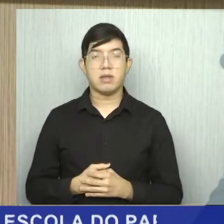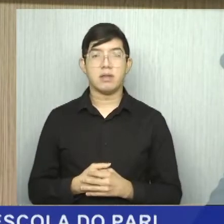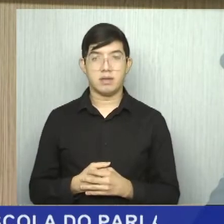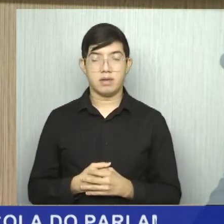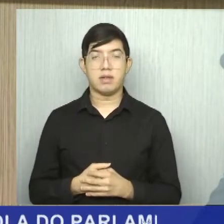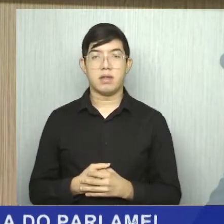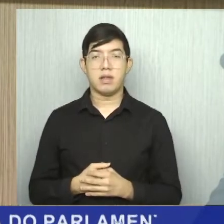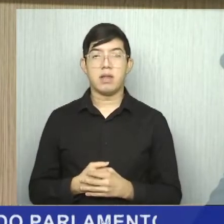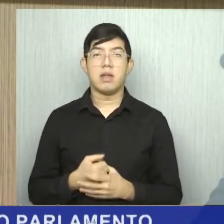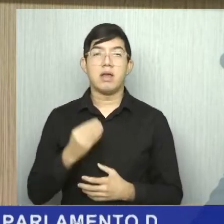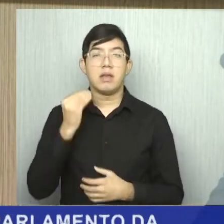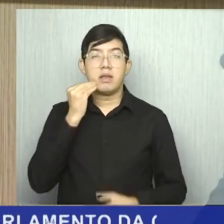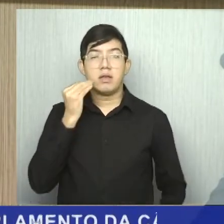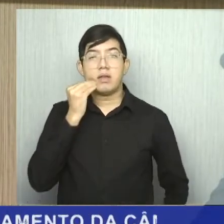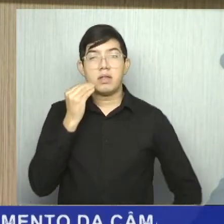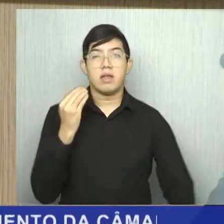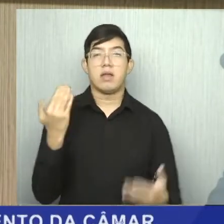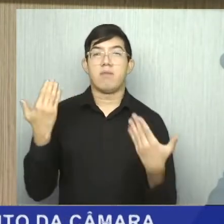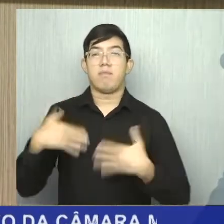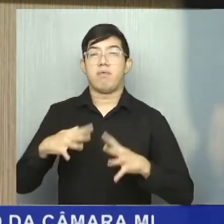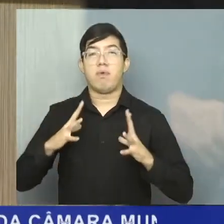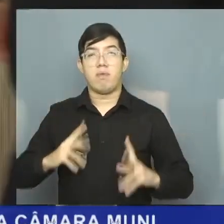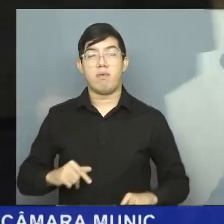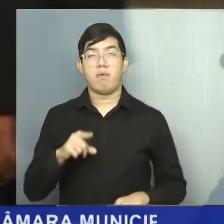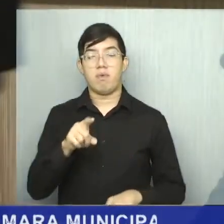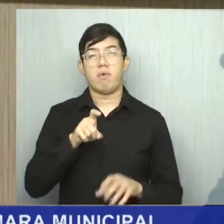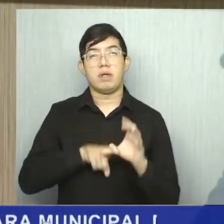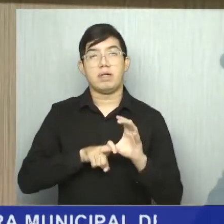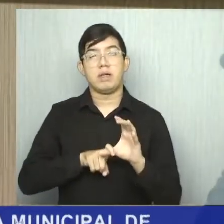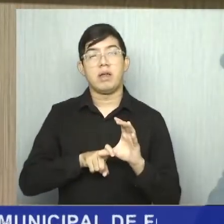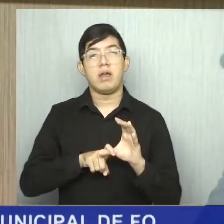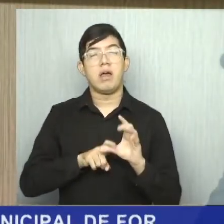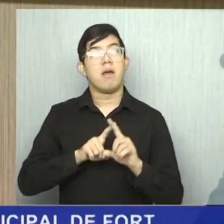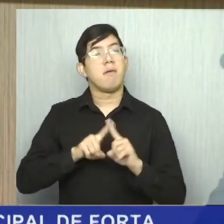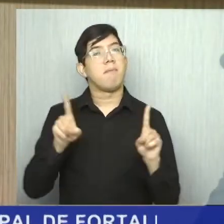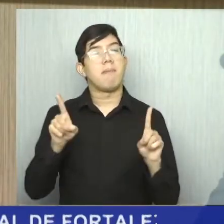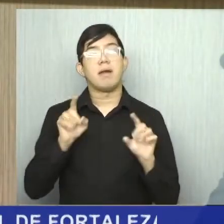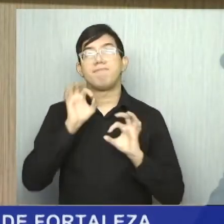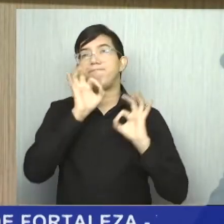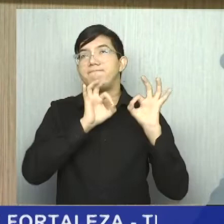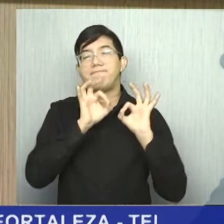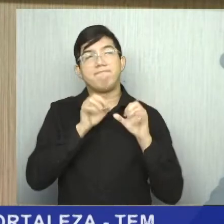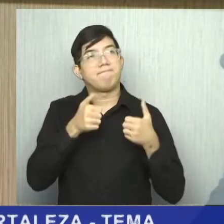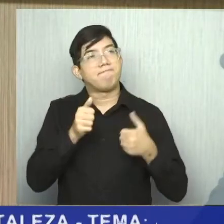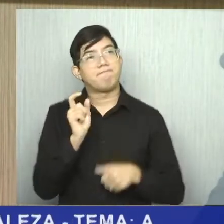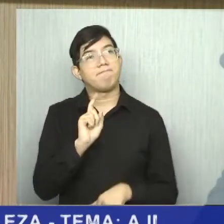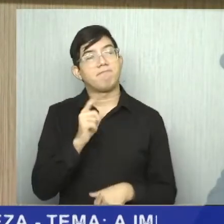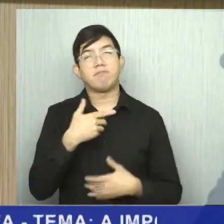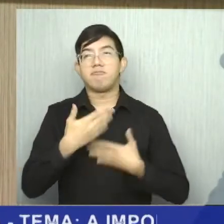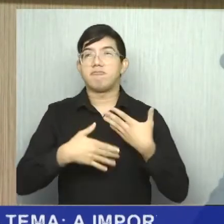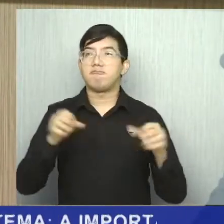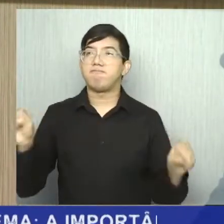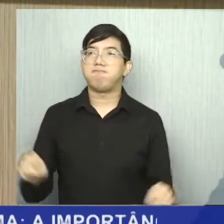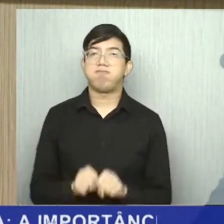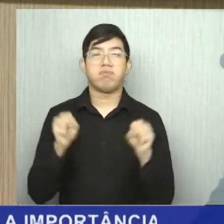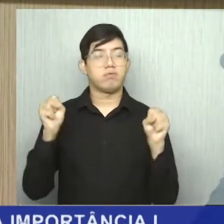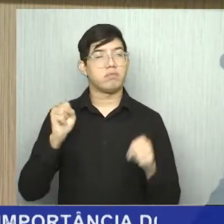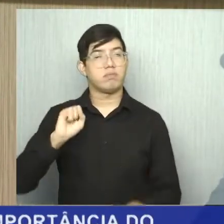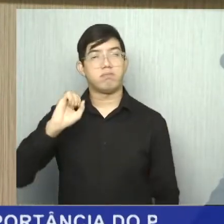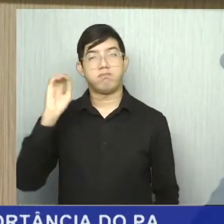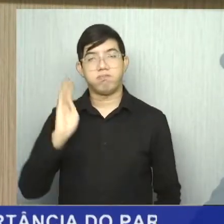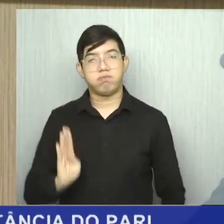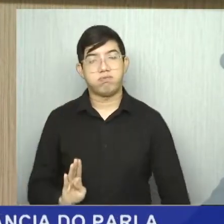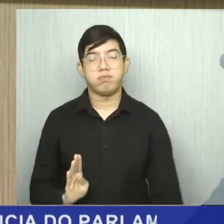dívida brasileira. O resultado, hoje, o país está quebrado. E o caminho para consertar isso, qual é o lado bom? É você trazer